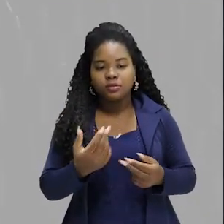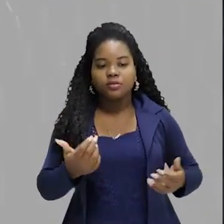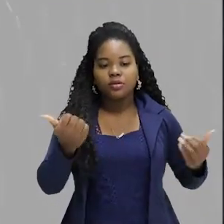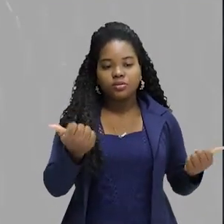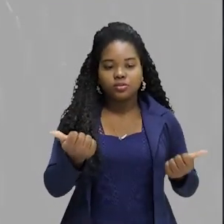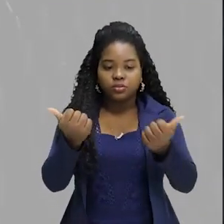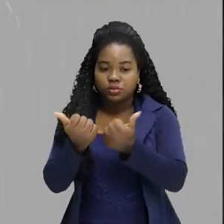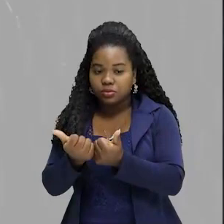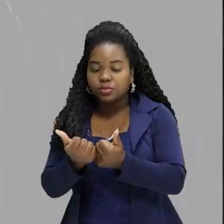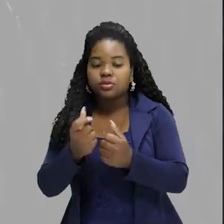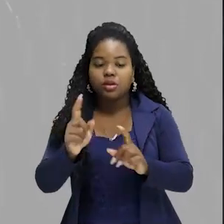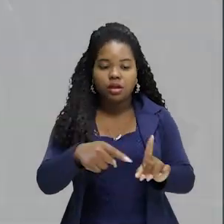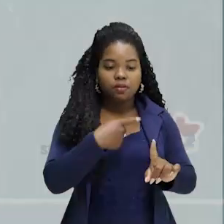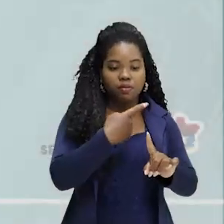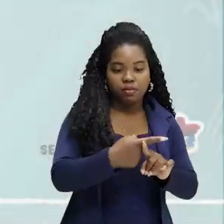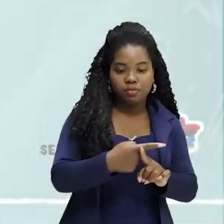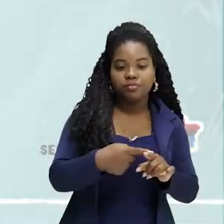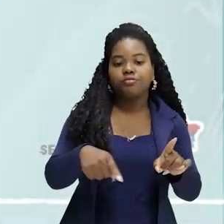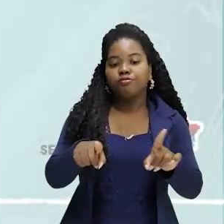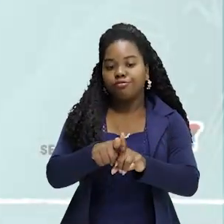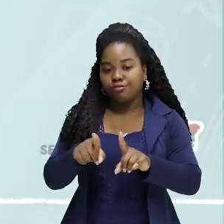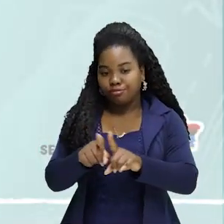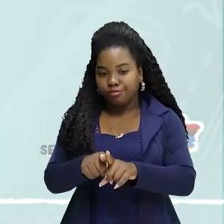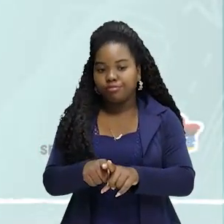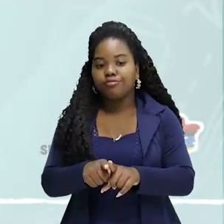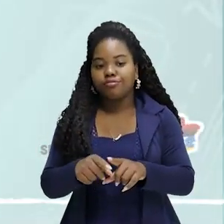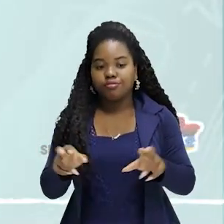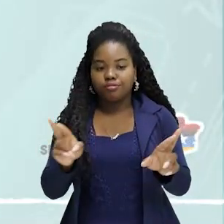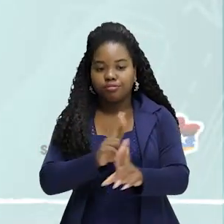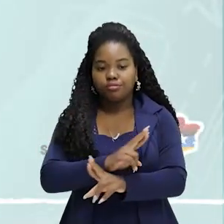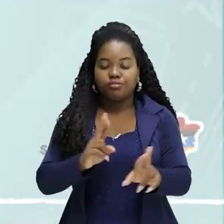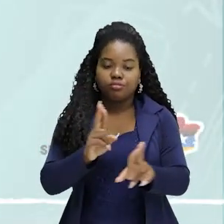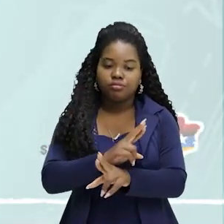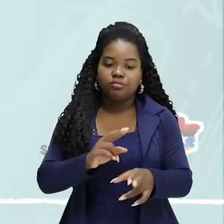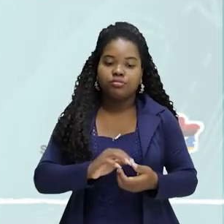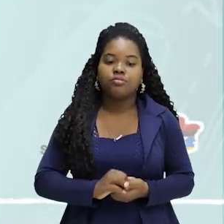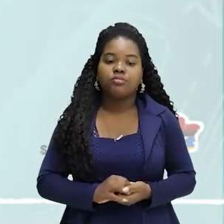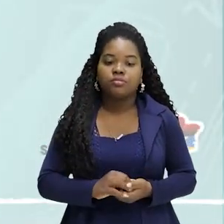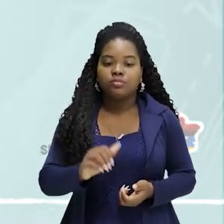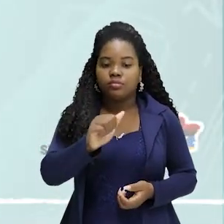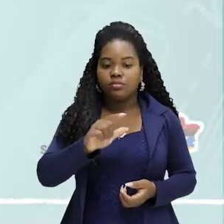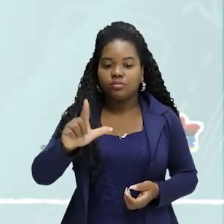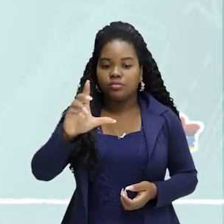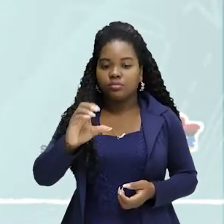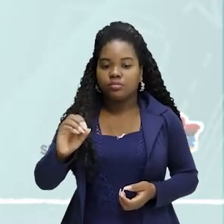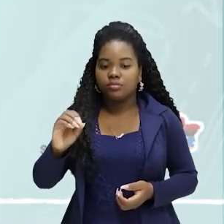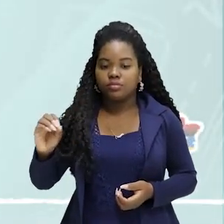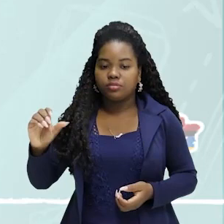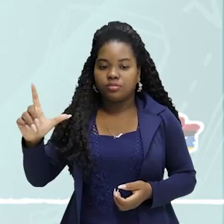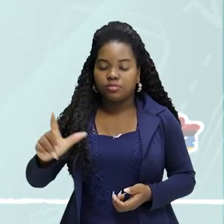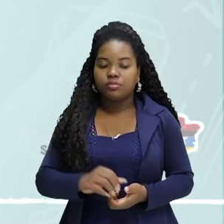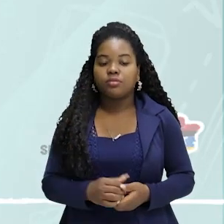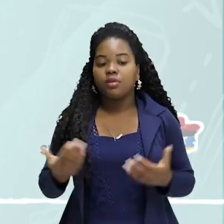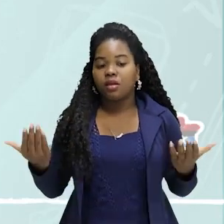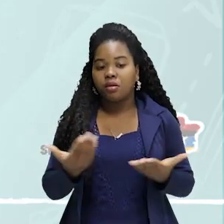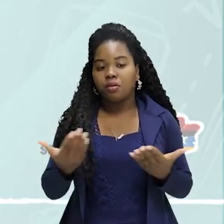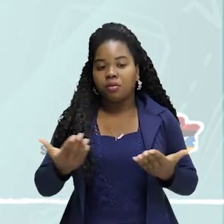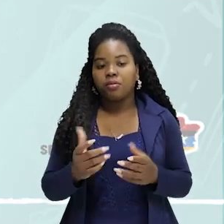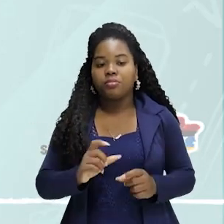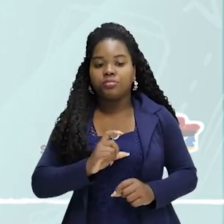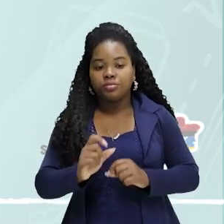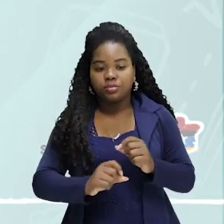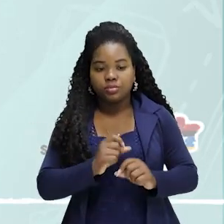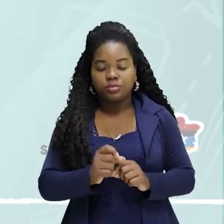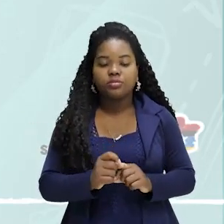reações de adição, as reações relacionadas aos álcools. Agora estamos trabalhando as